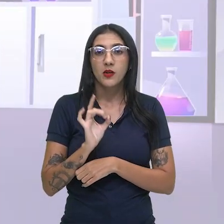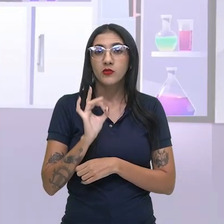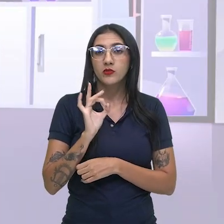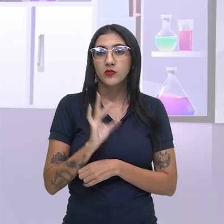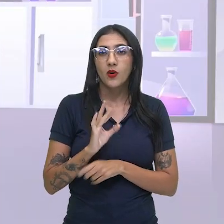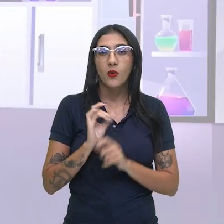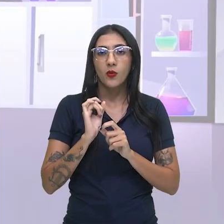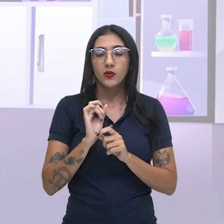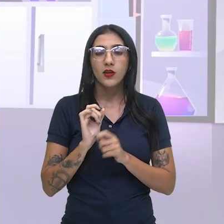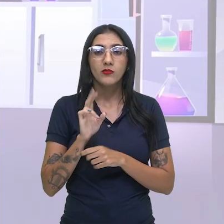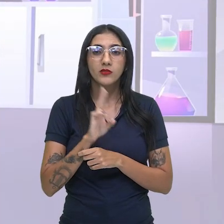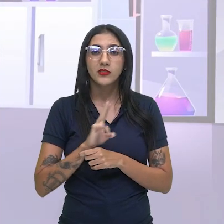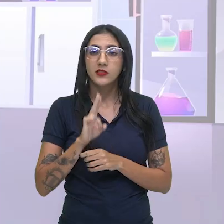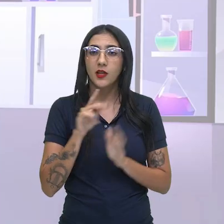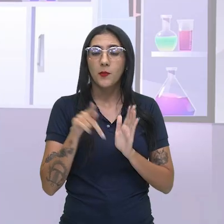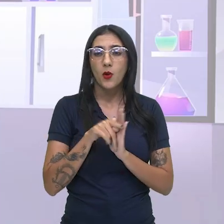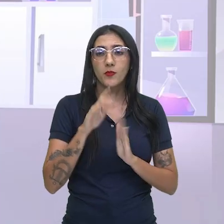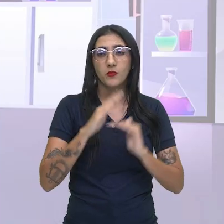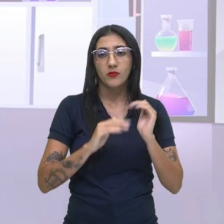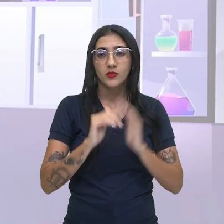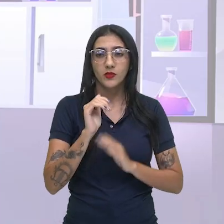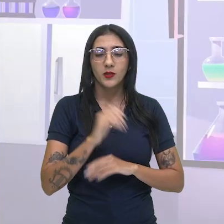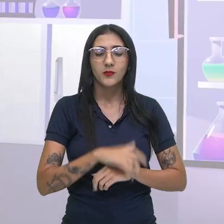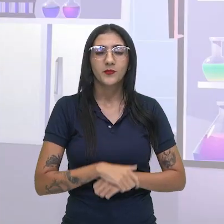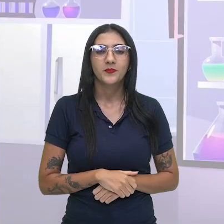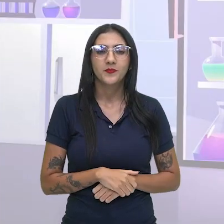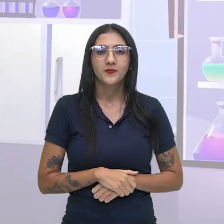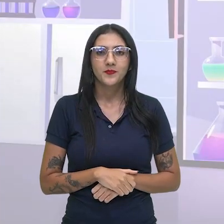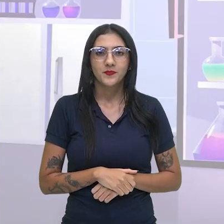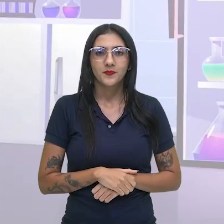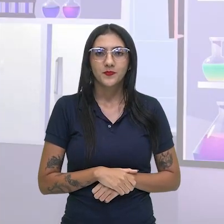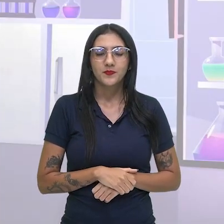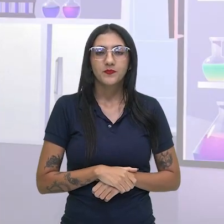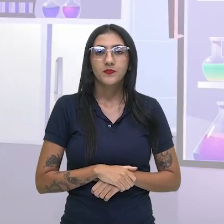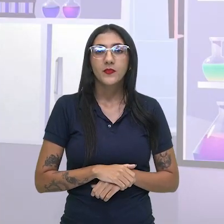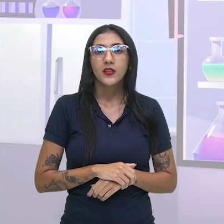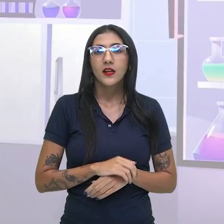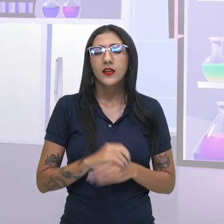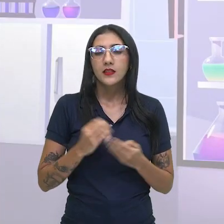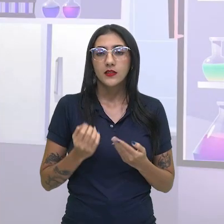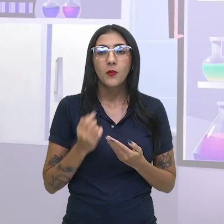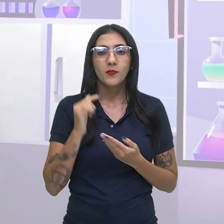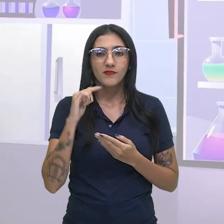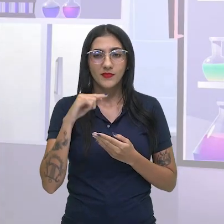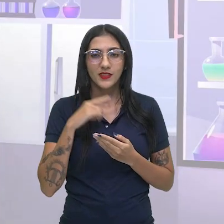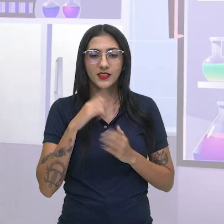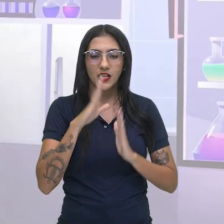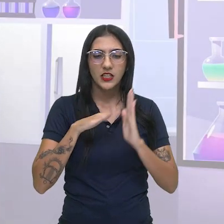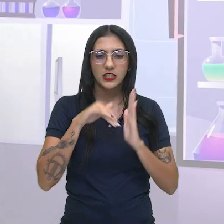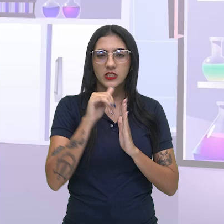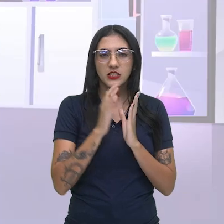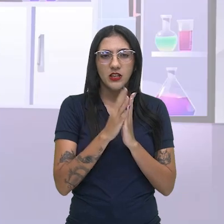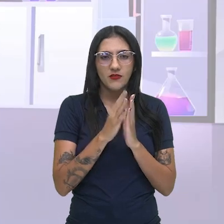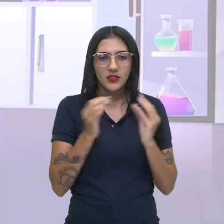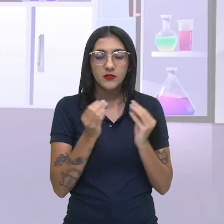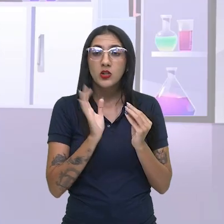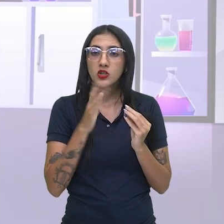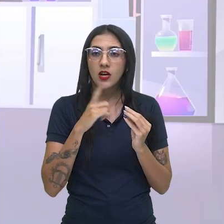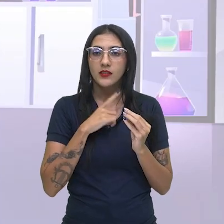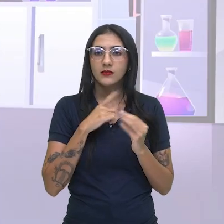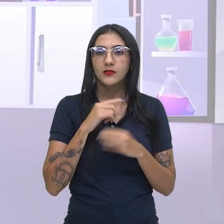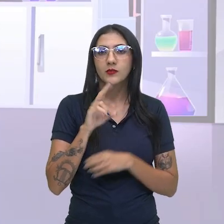um especialista. A tinta invisível, ela já é utilizada,